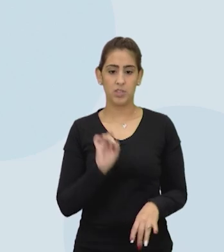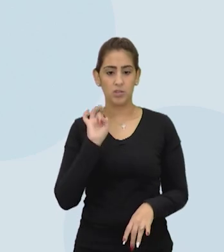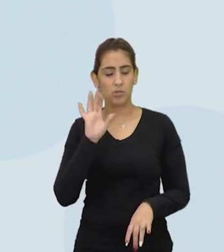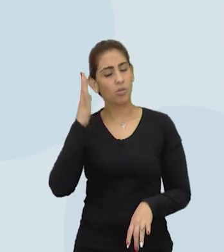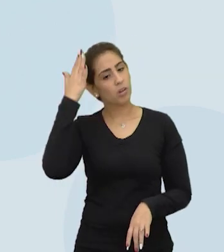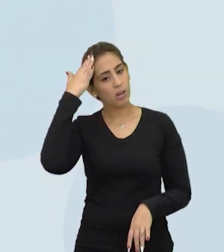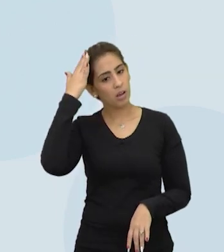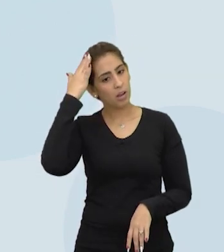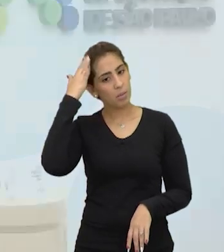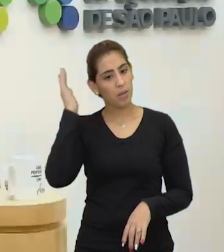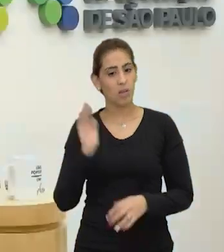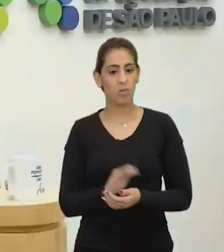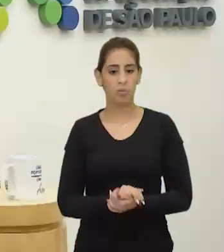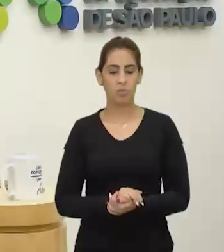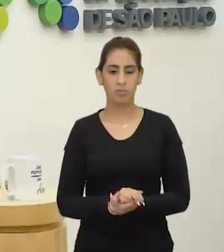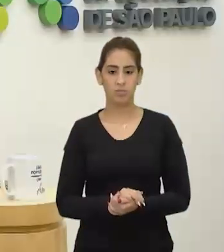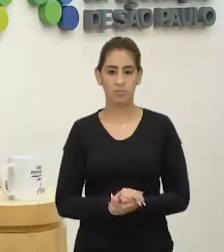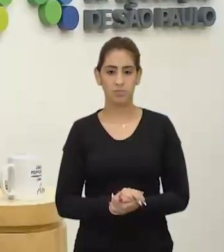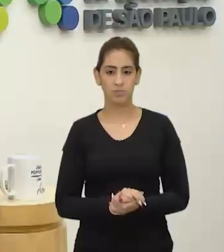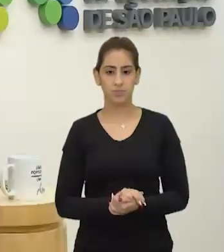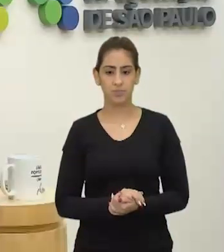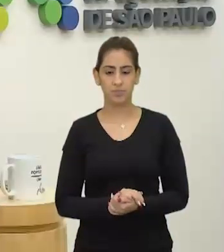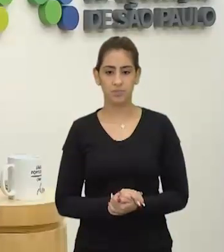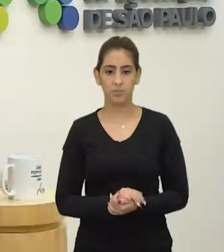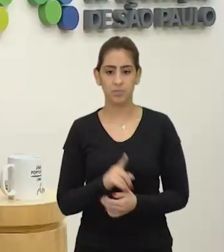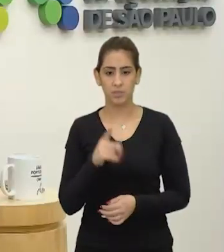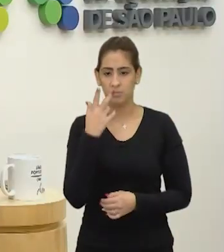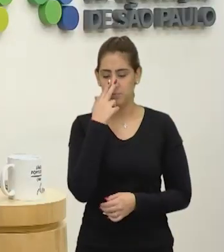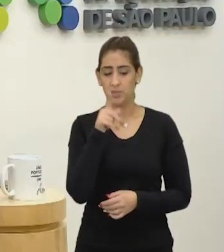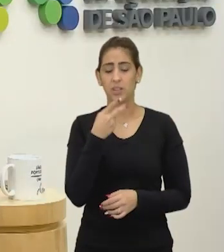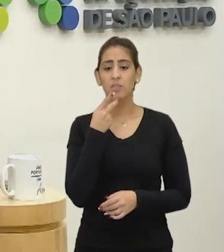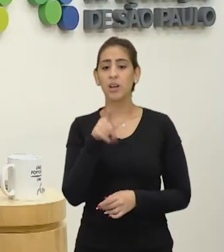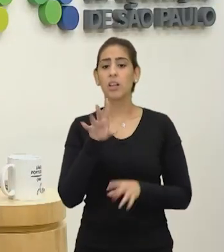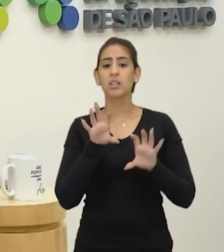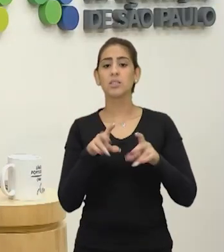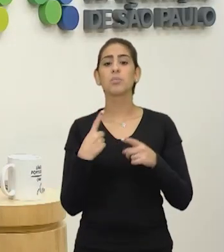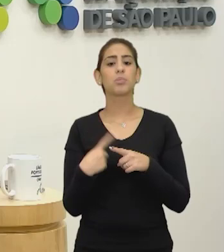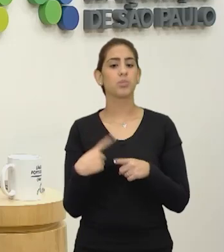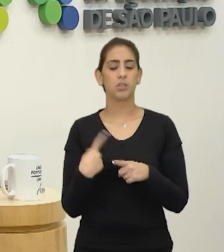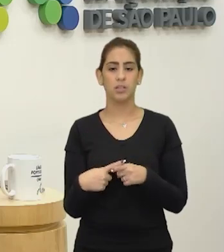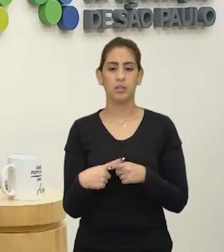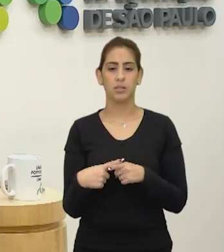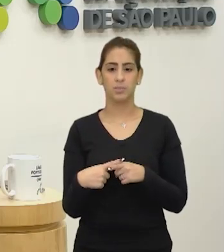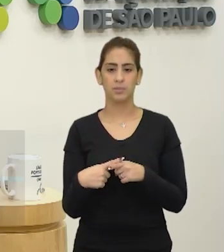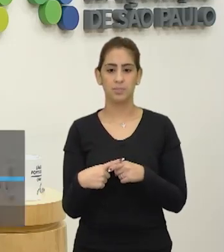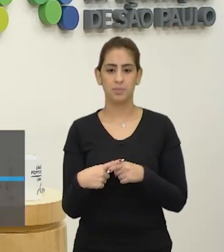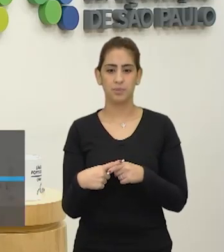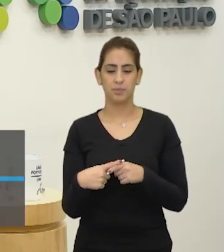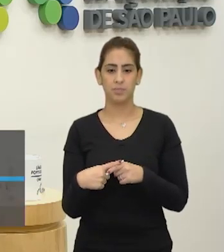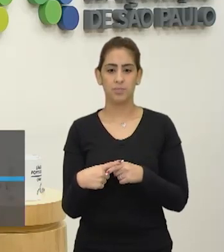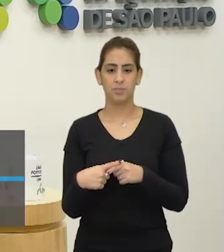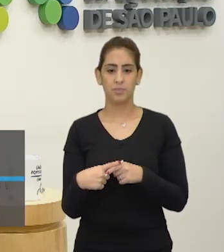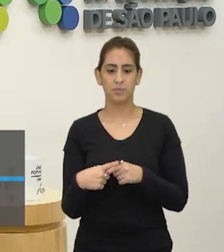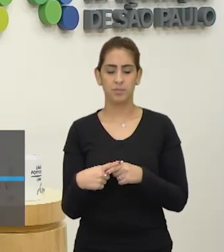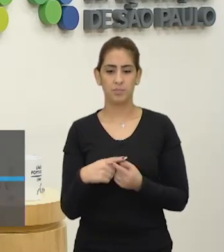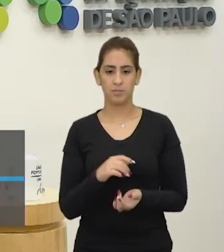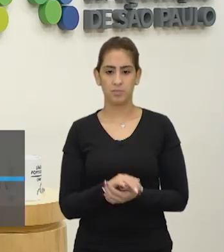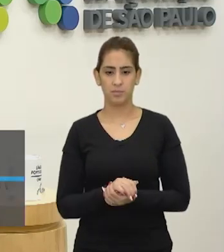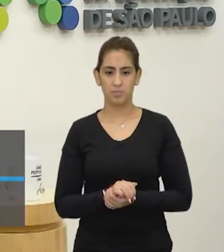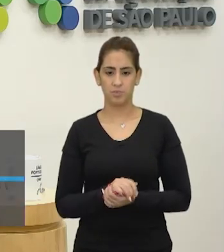na frialdade inorgânica da terra. Gente, é muito triste, e ele fala assim, porque, salvo algum equívoco